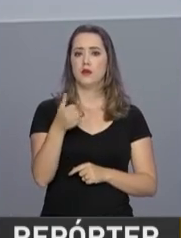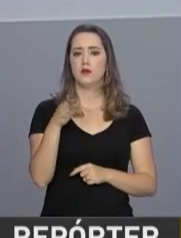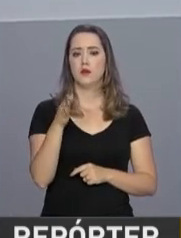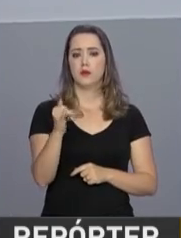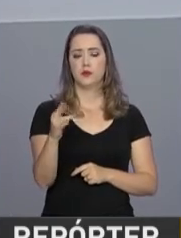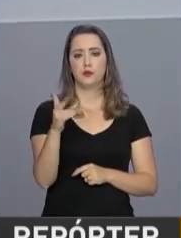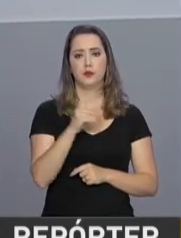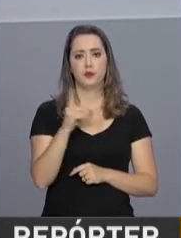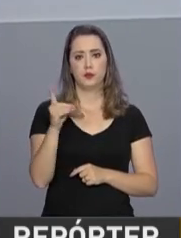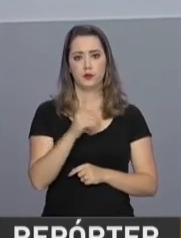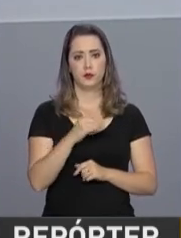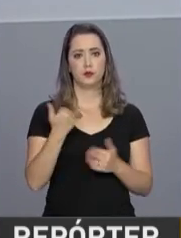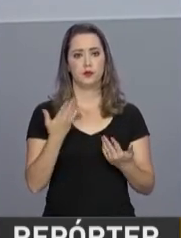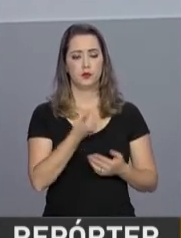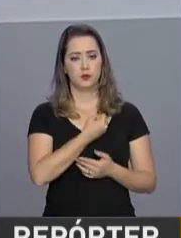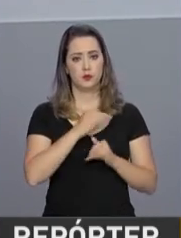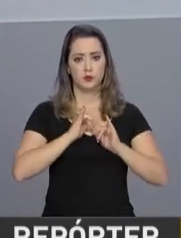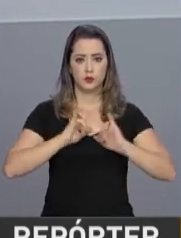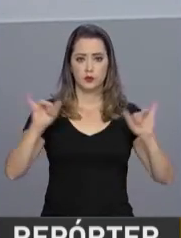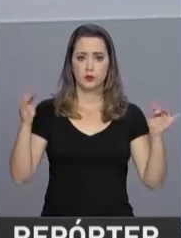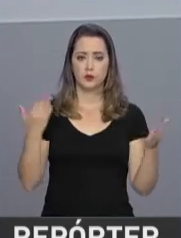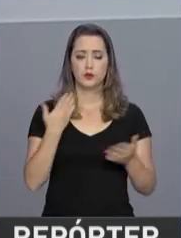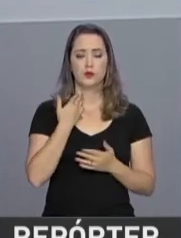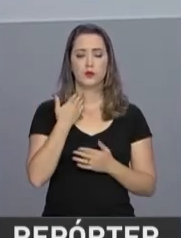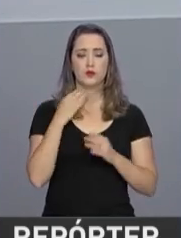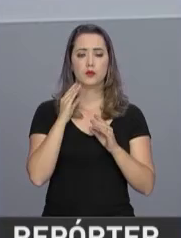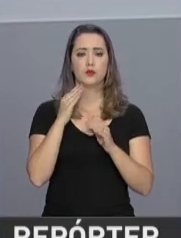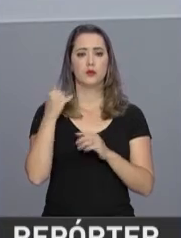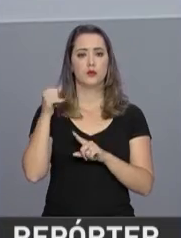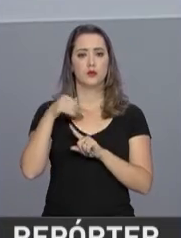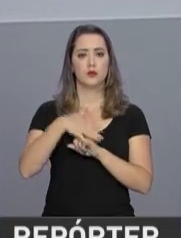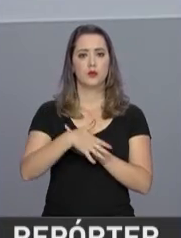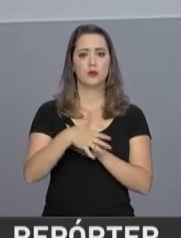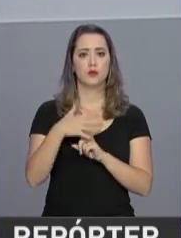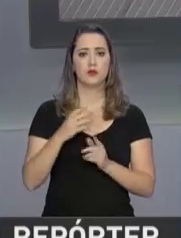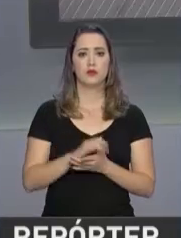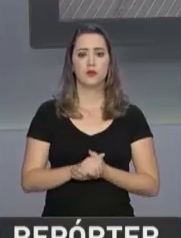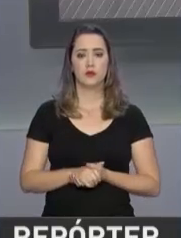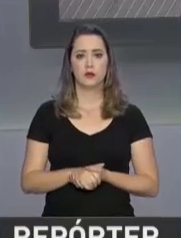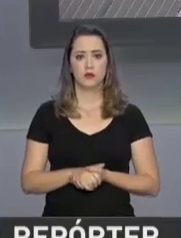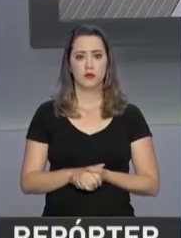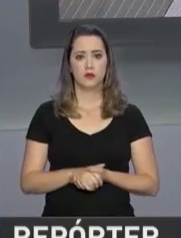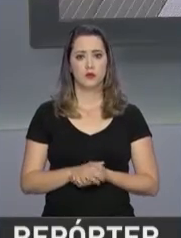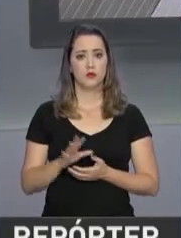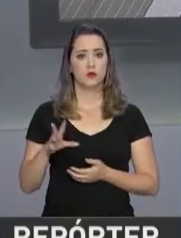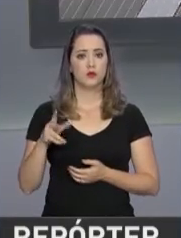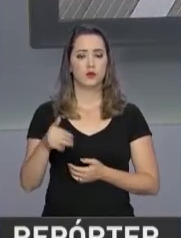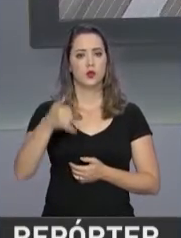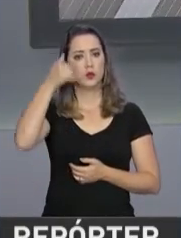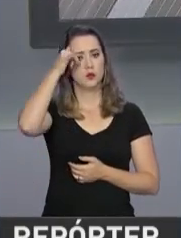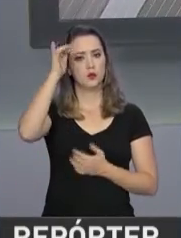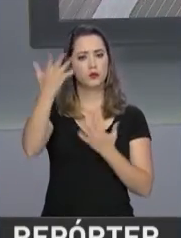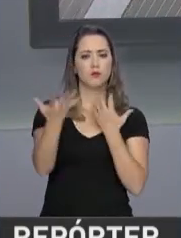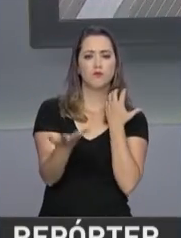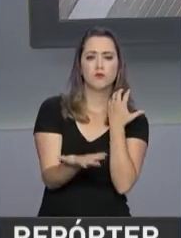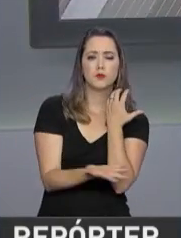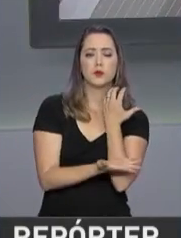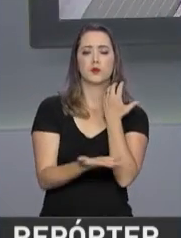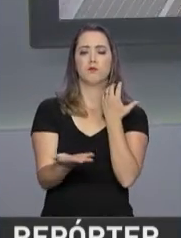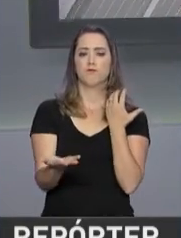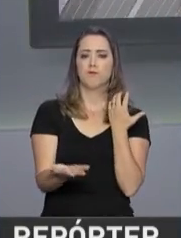bilhões de dólares os dados foram divulgados hoje pelo banco central todos contra o desmatamento